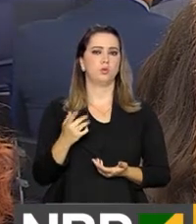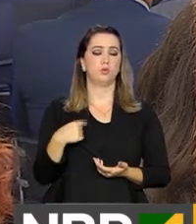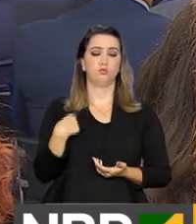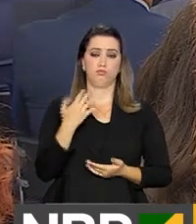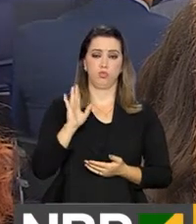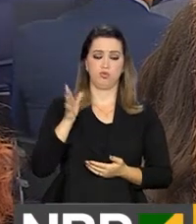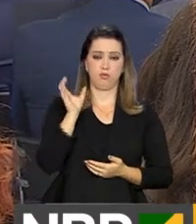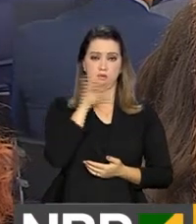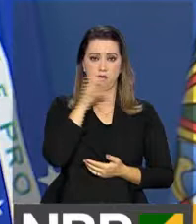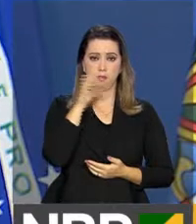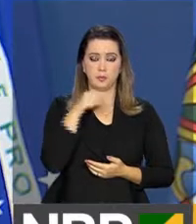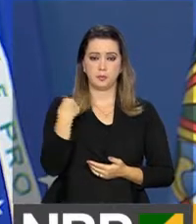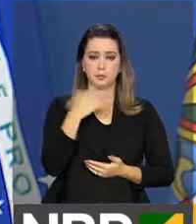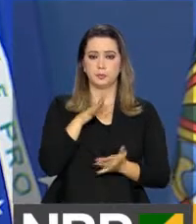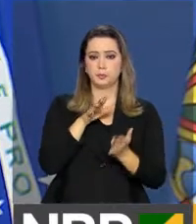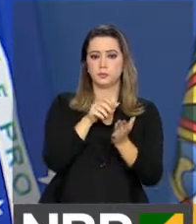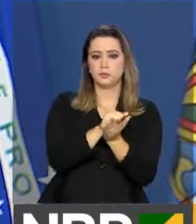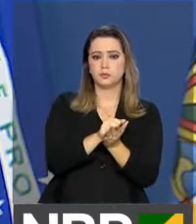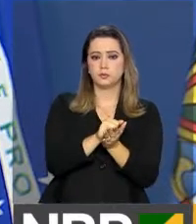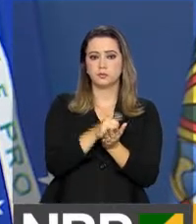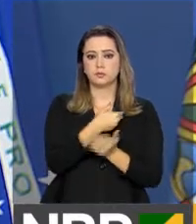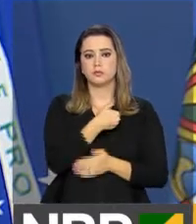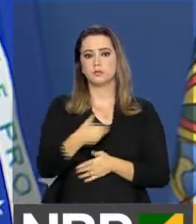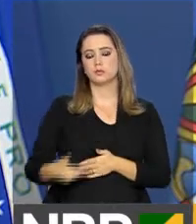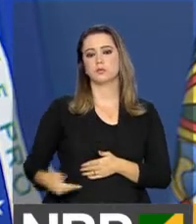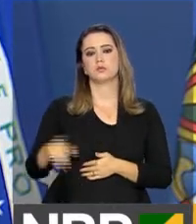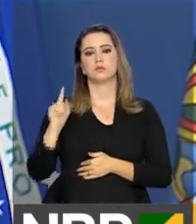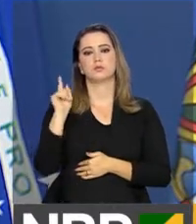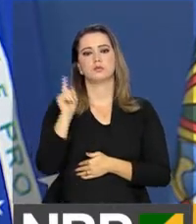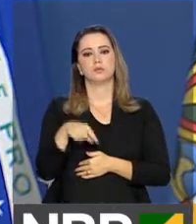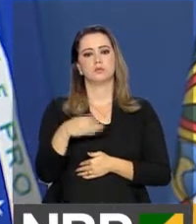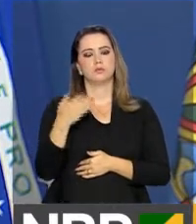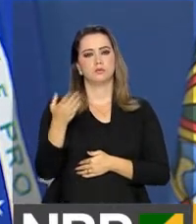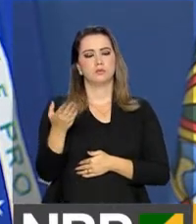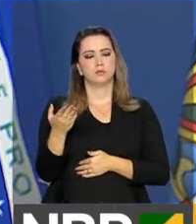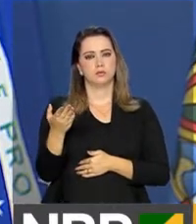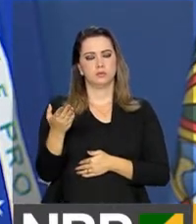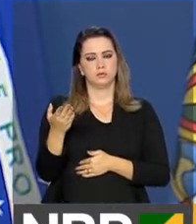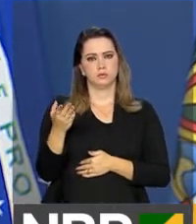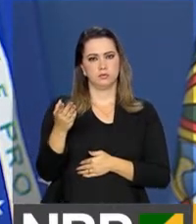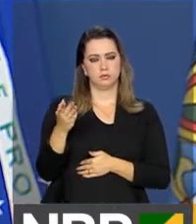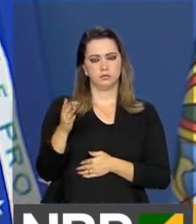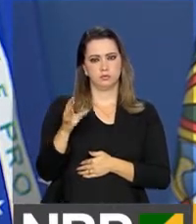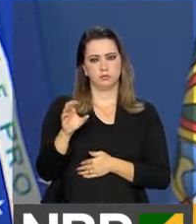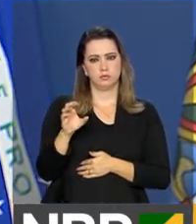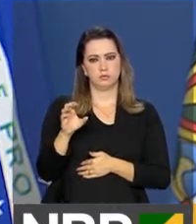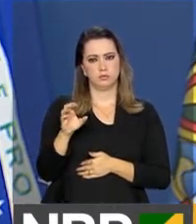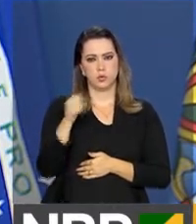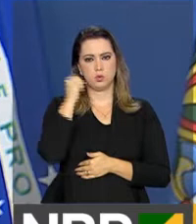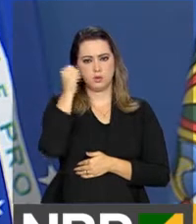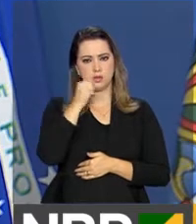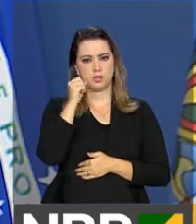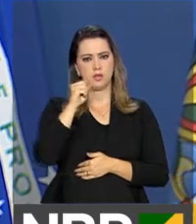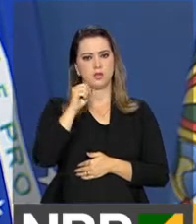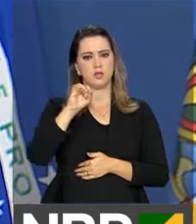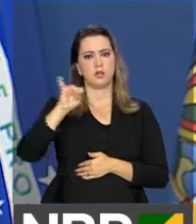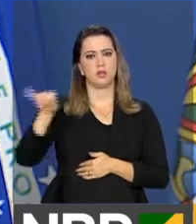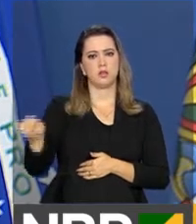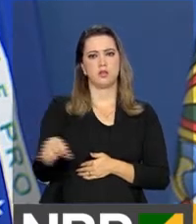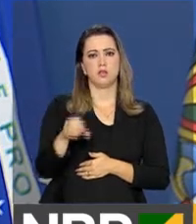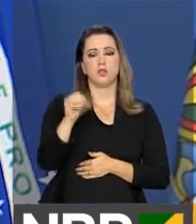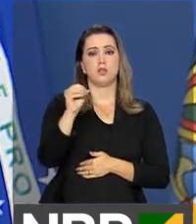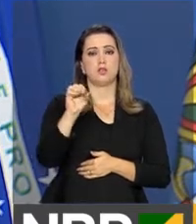tão logo assumi mos o governo o esse é o senador josé serra